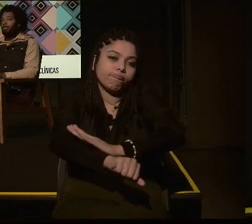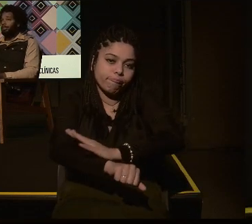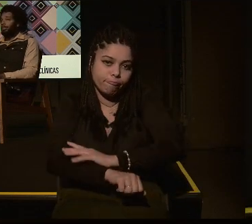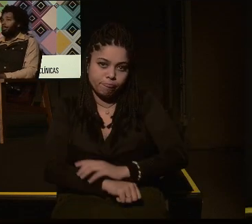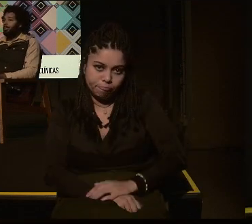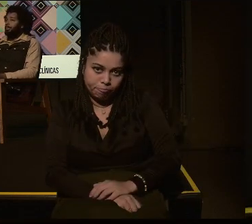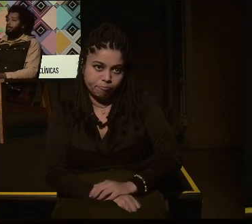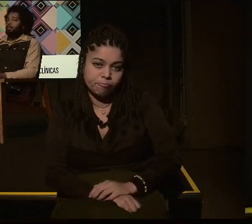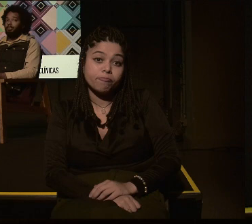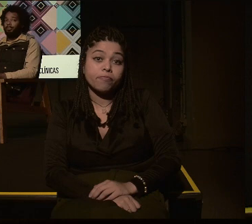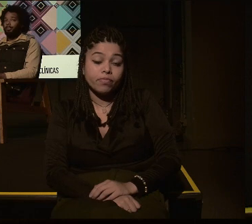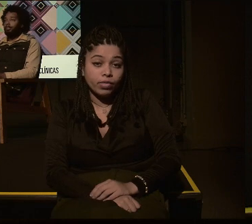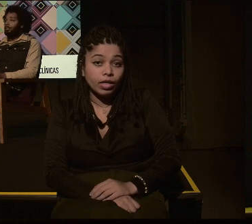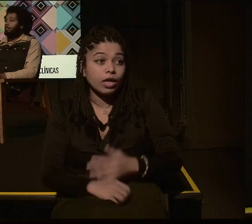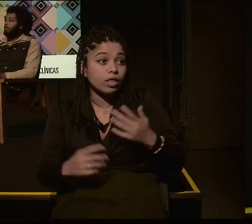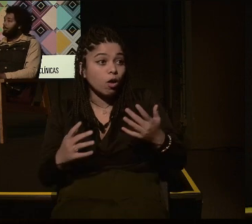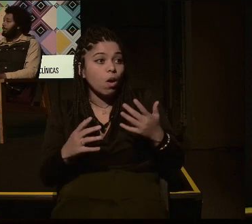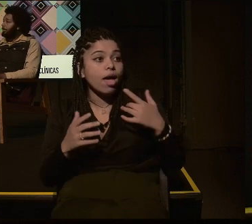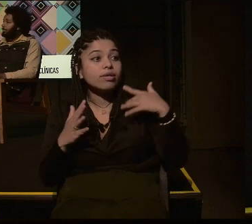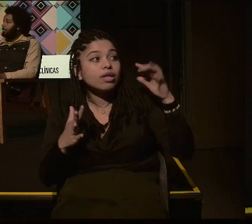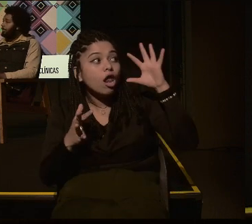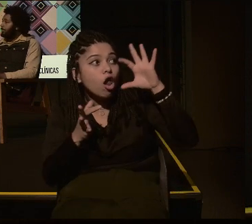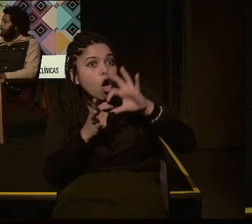essa lógica que é chamada de parcerização,